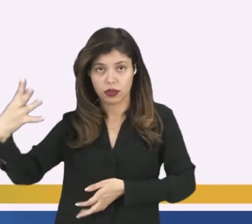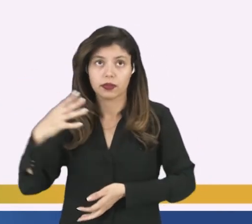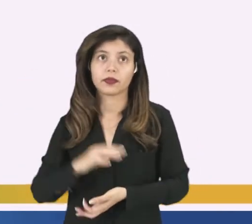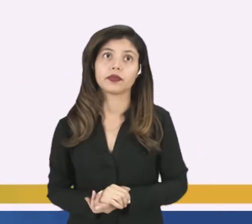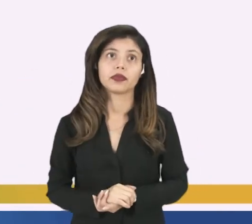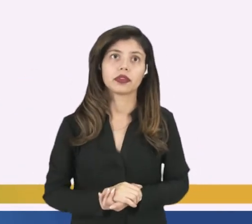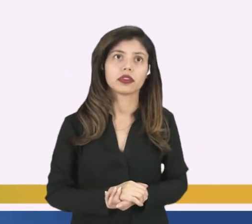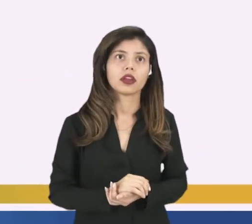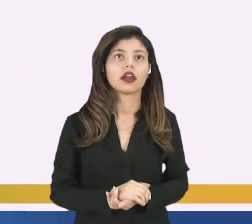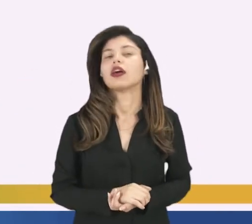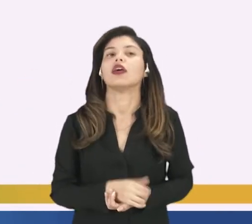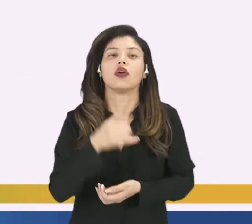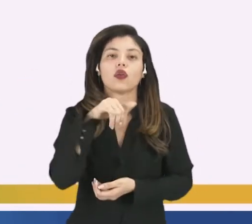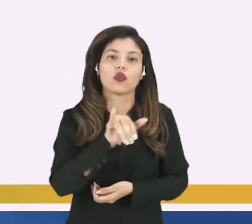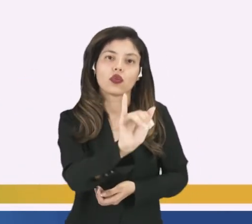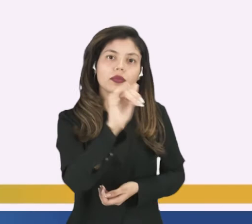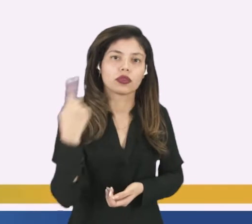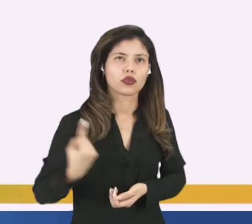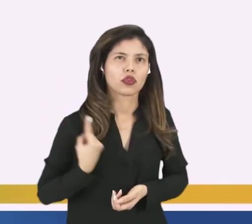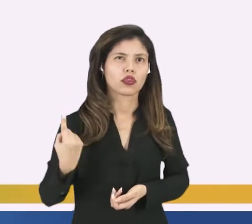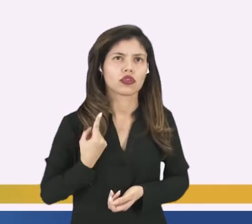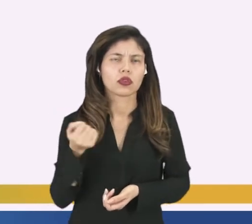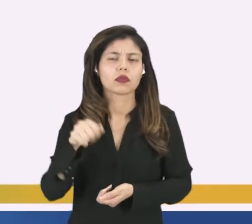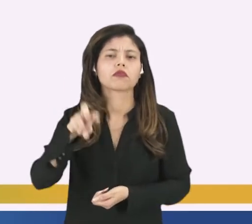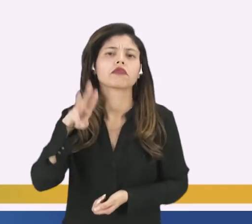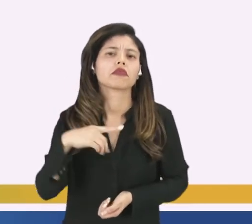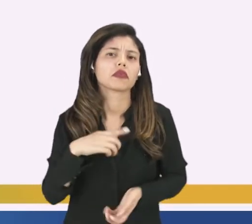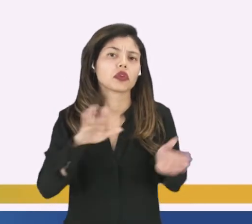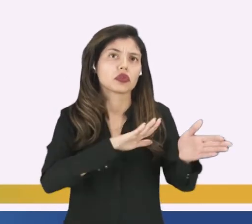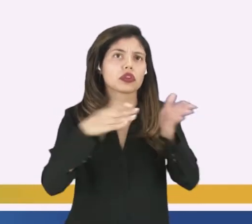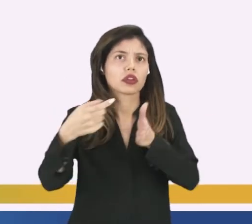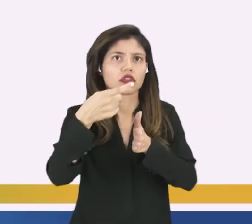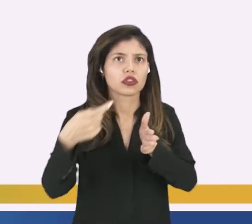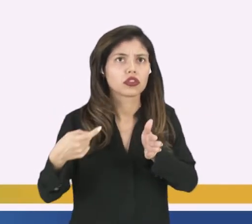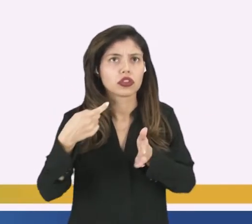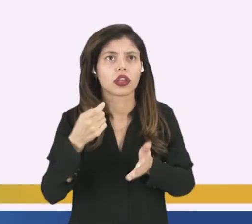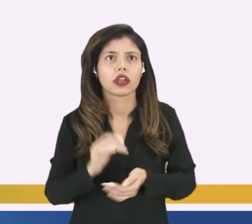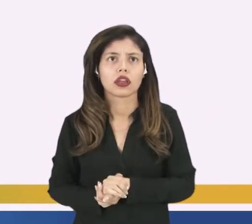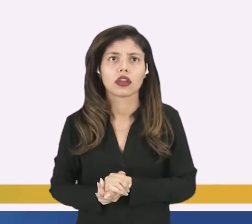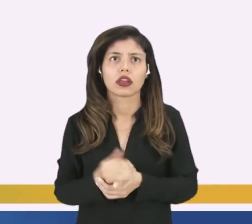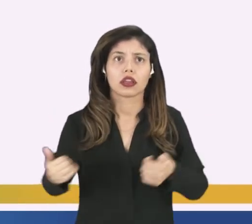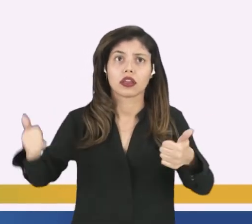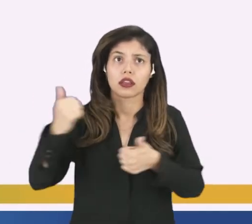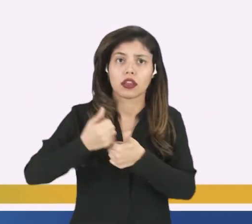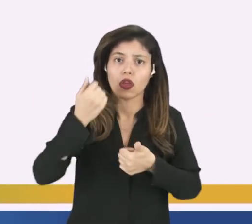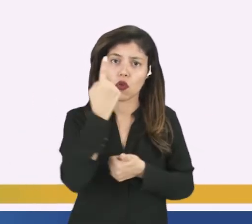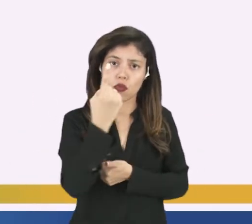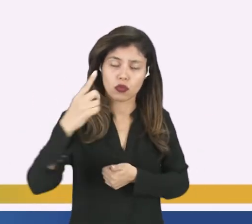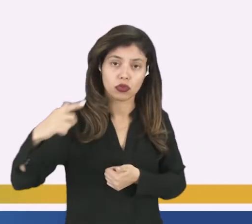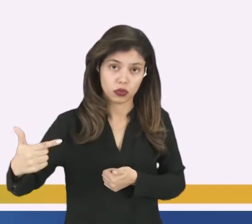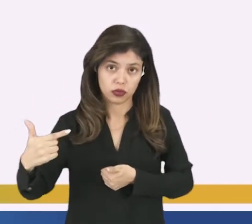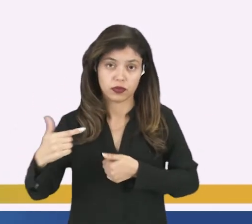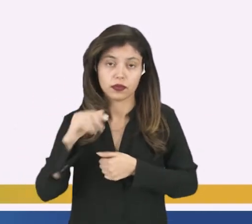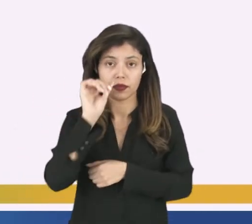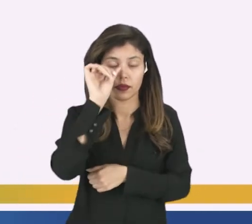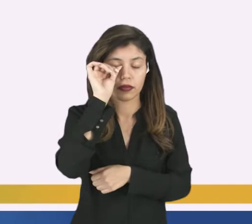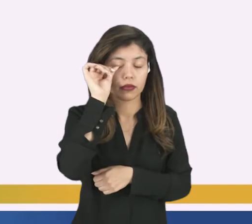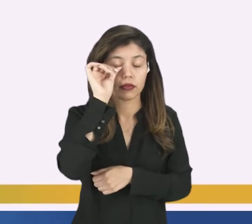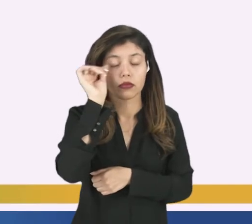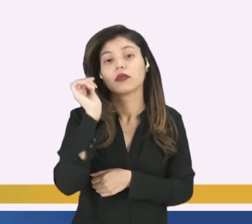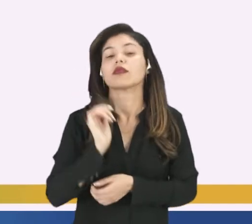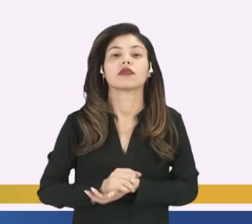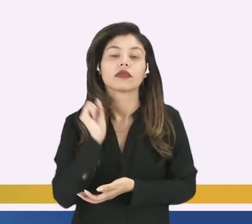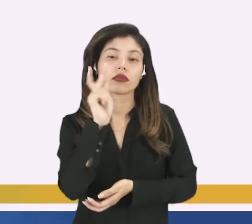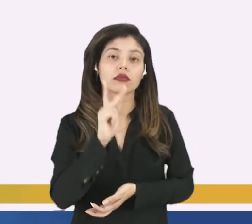mais 9 quartos. Quando você isola o y, quem tiver ao lado de x é o coeficiente angular, por isso que o m é igual a